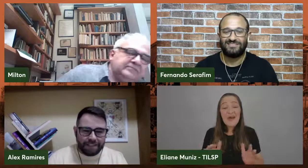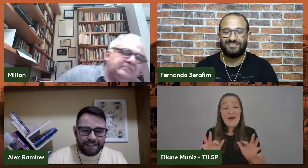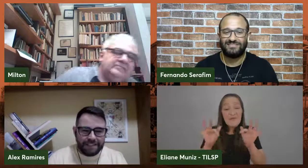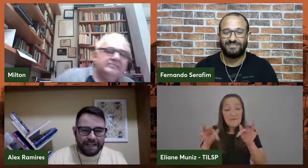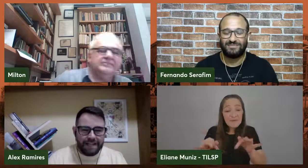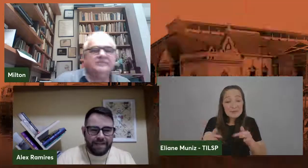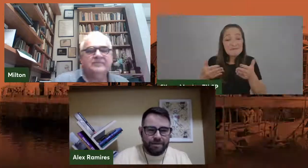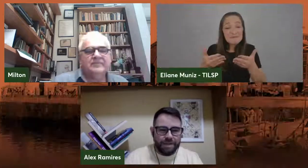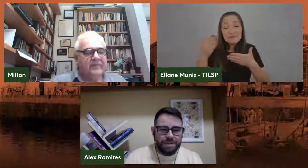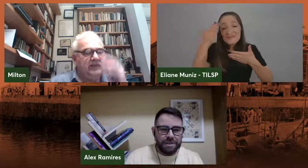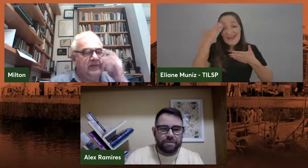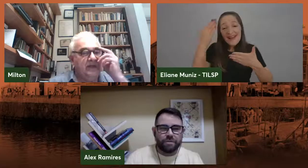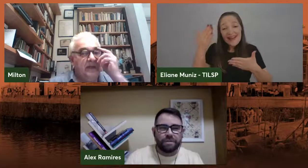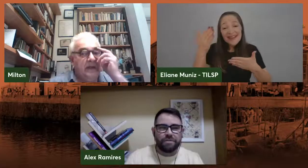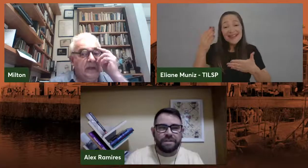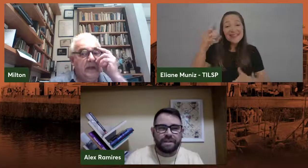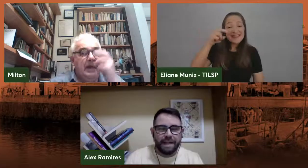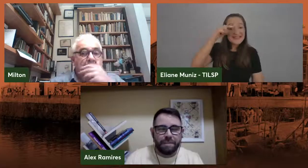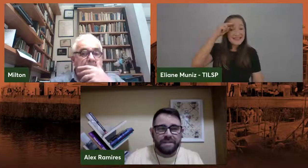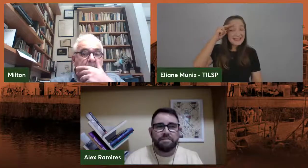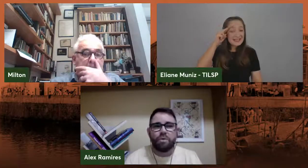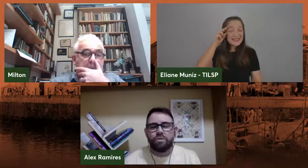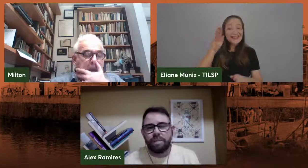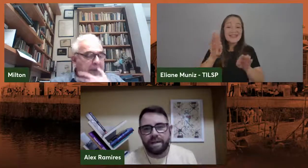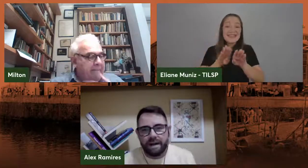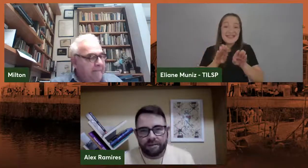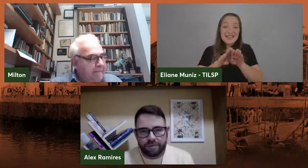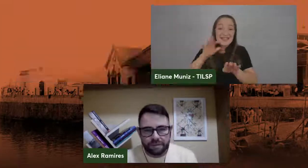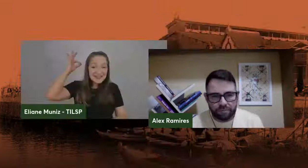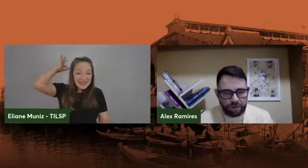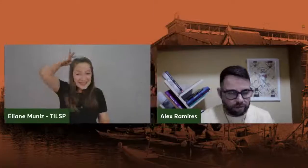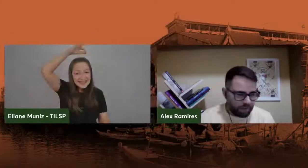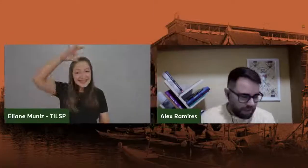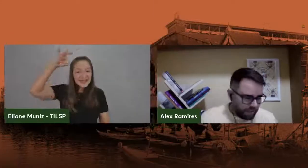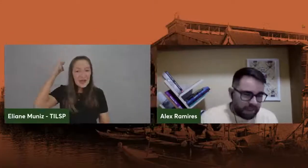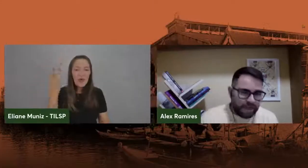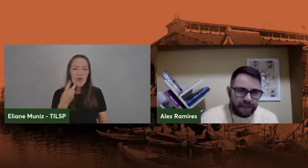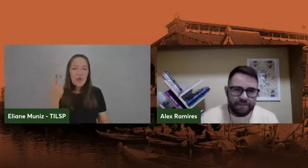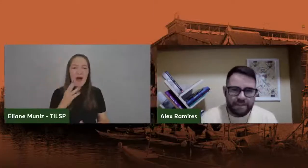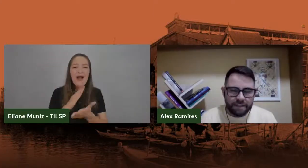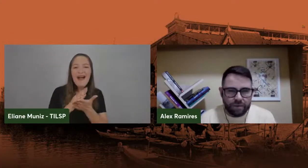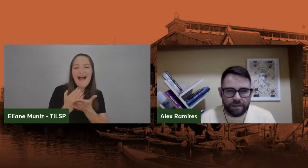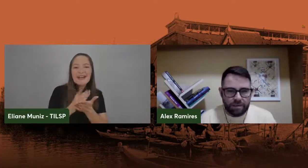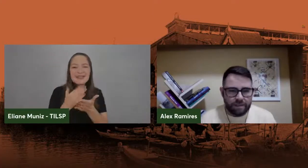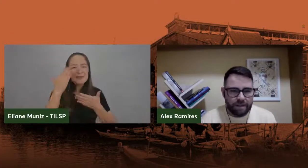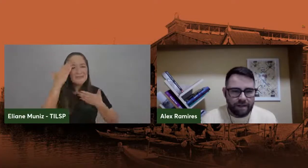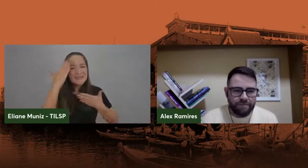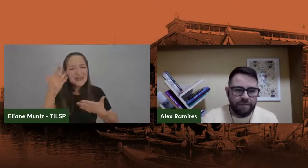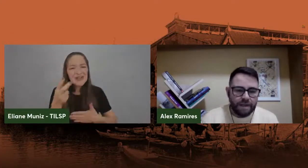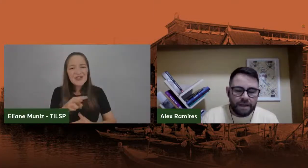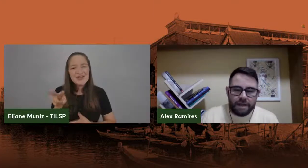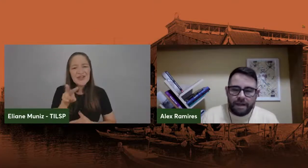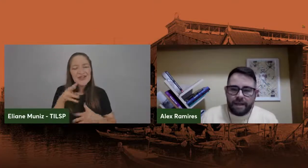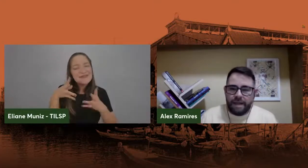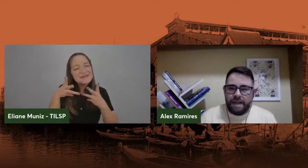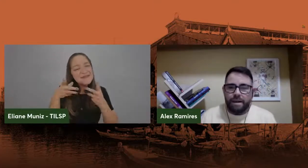Quero agradecer a Eliane e o Ednilson, nossos intérpretes. Muito obrigado, vocês foram incríveis aí durante a nossa